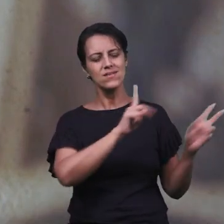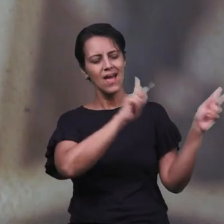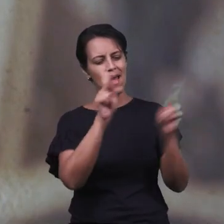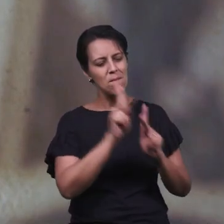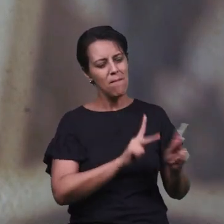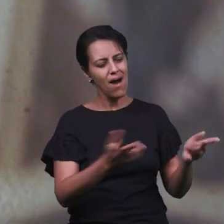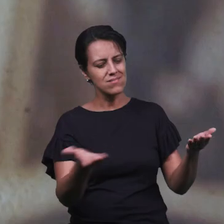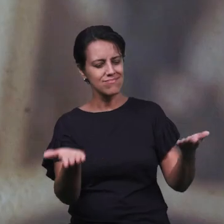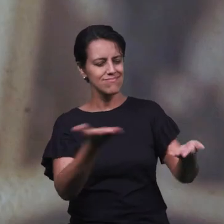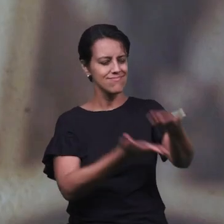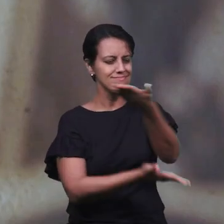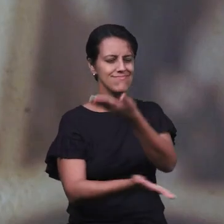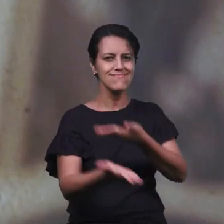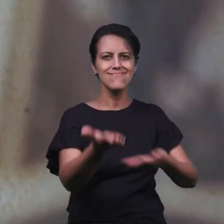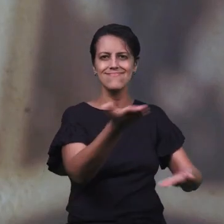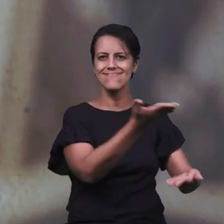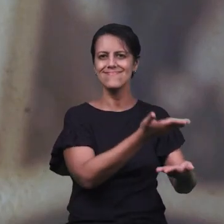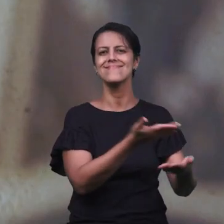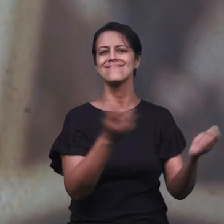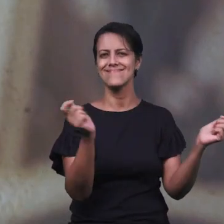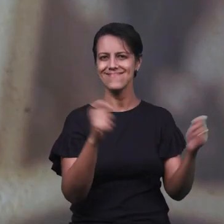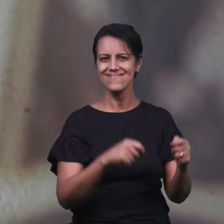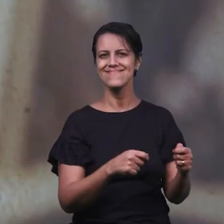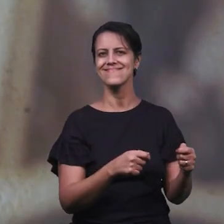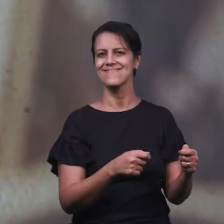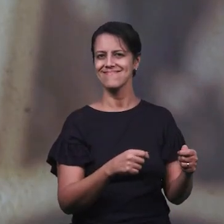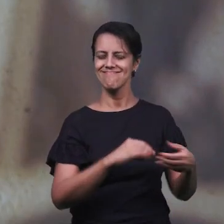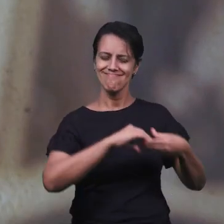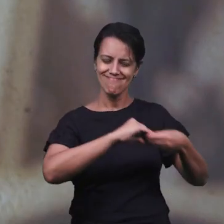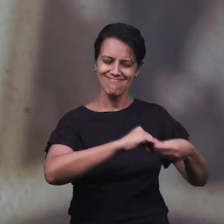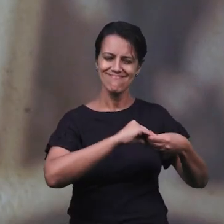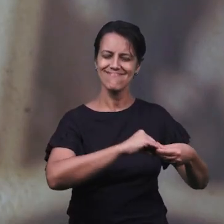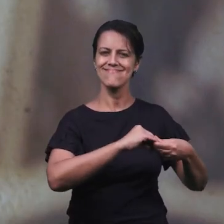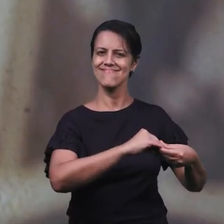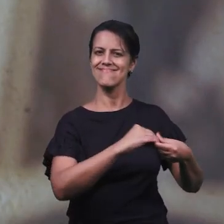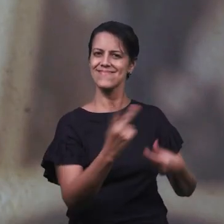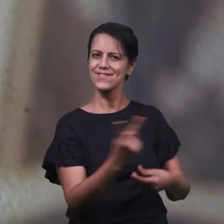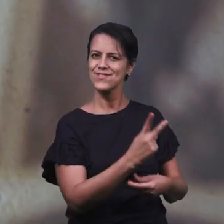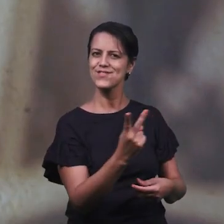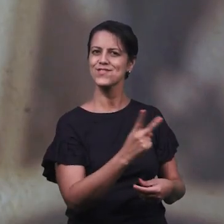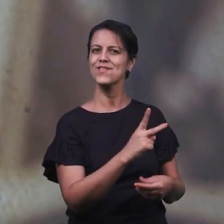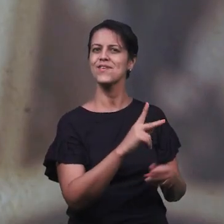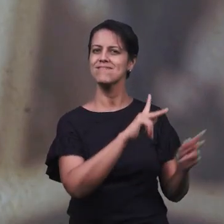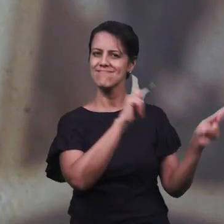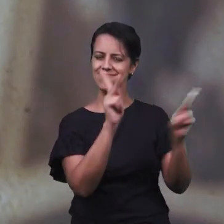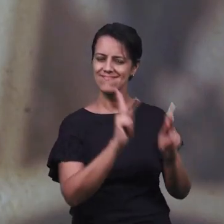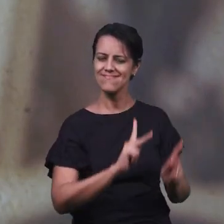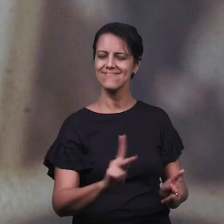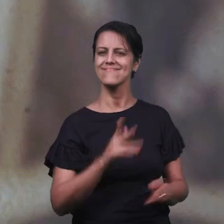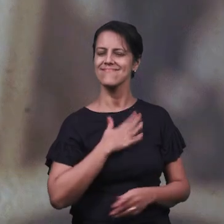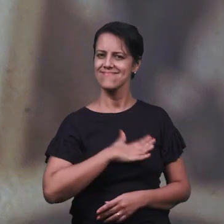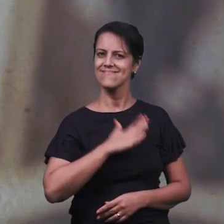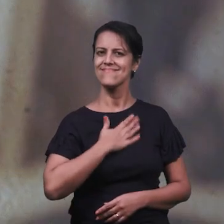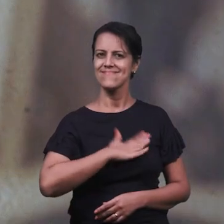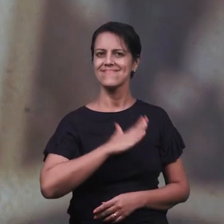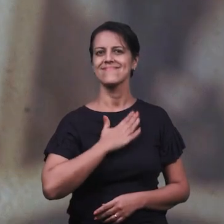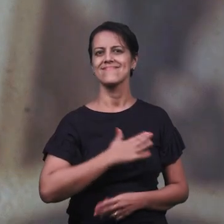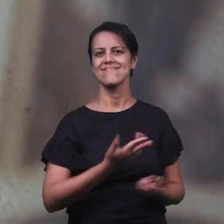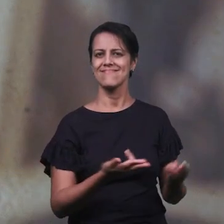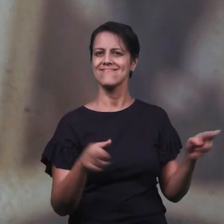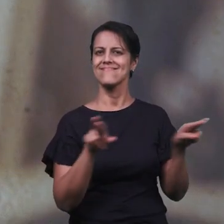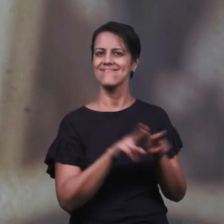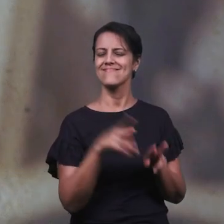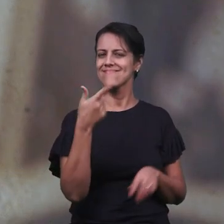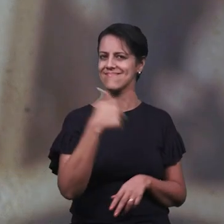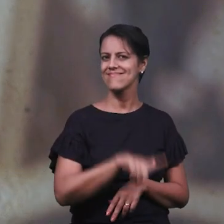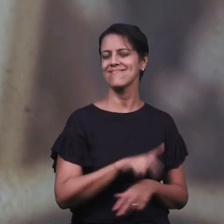ali, quando você busca a conciliação, quando você busca, né, a mediação, você tem condições de poder restaurar